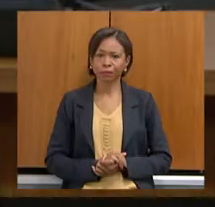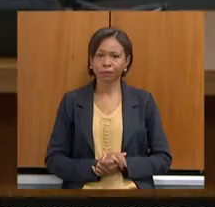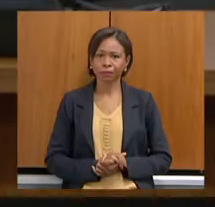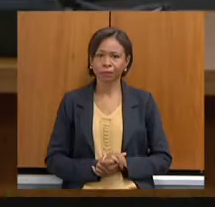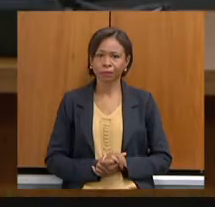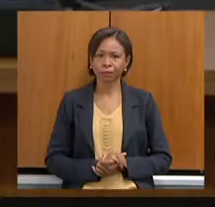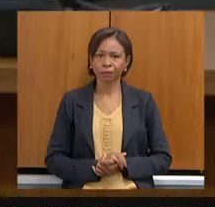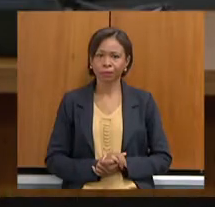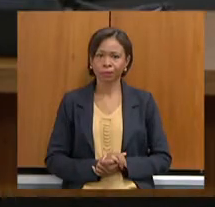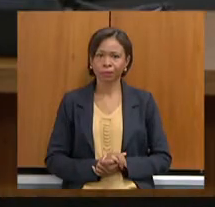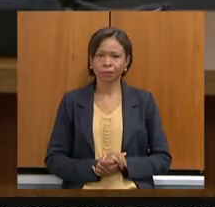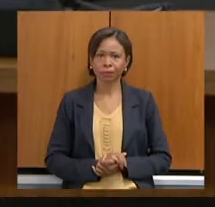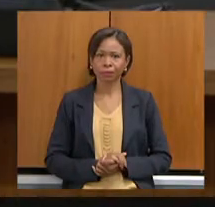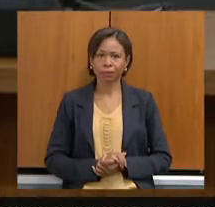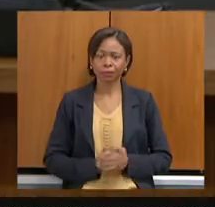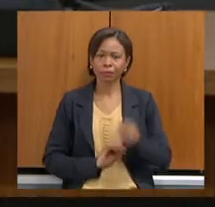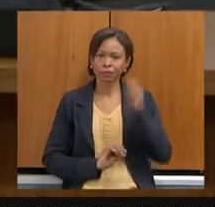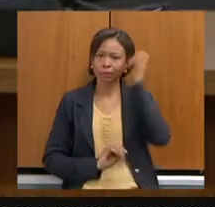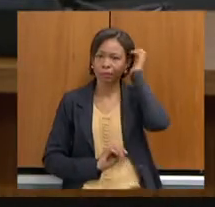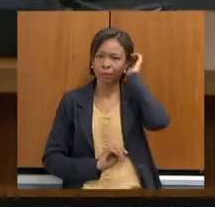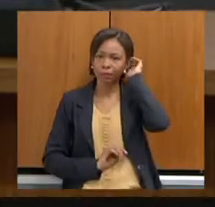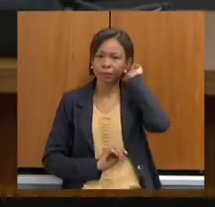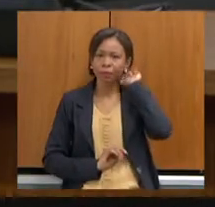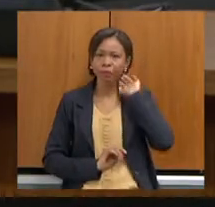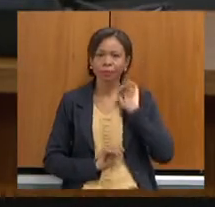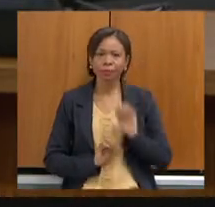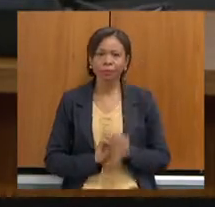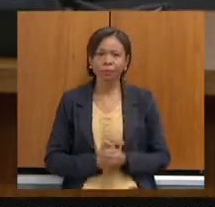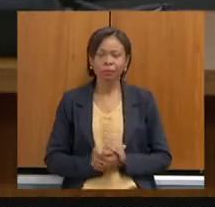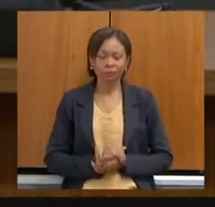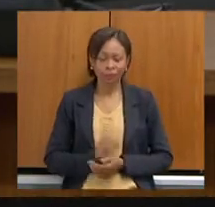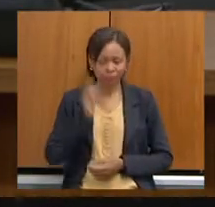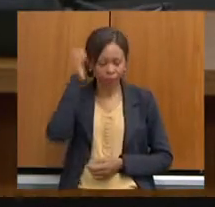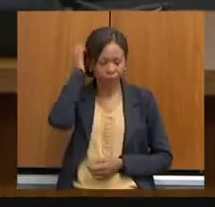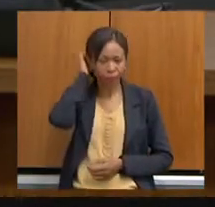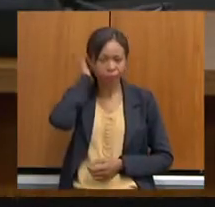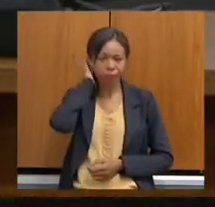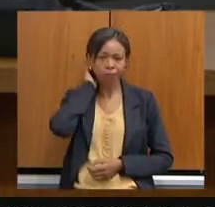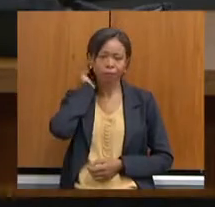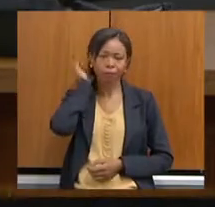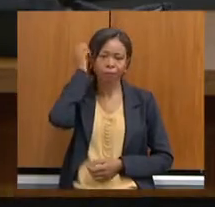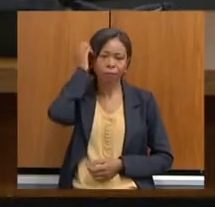e tchau oi oi oi